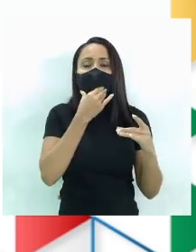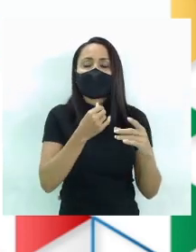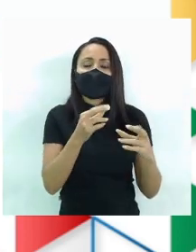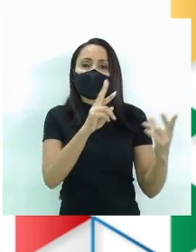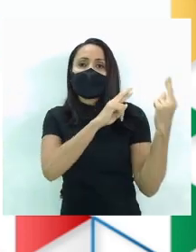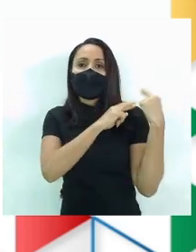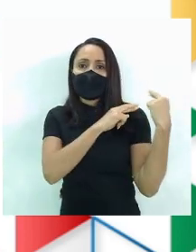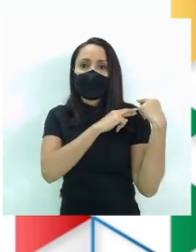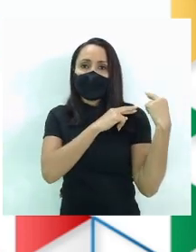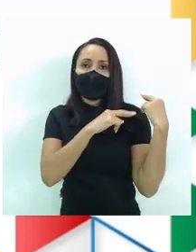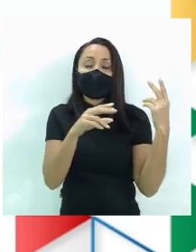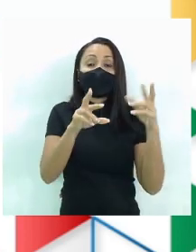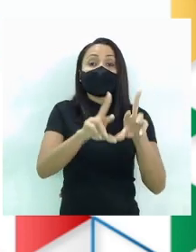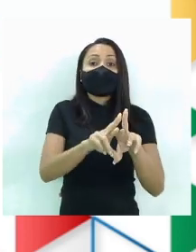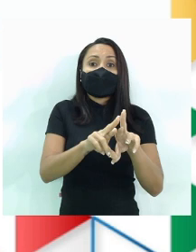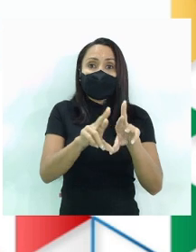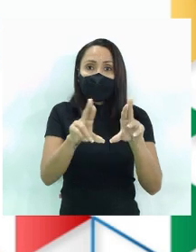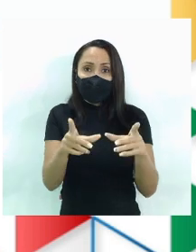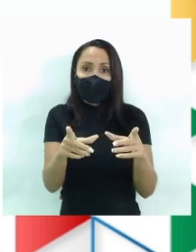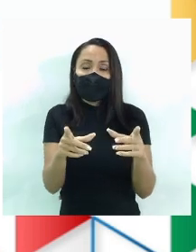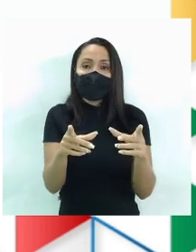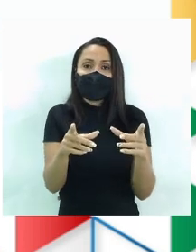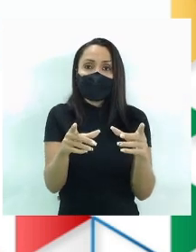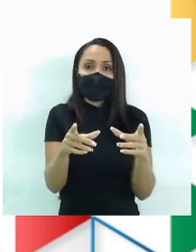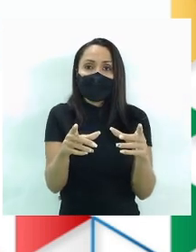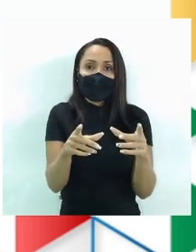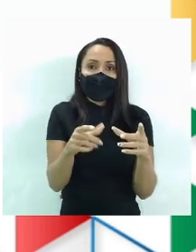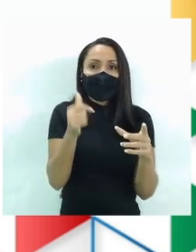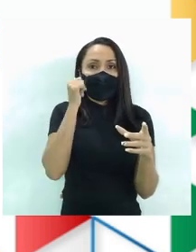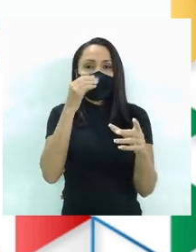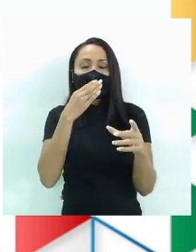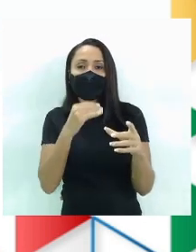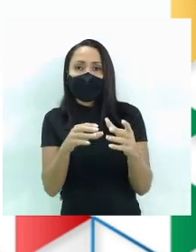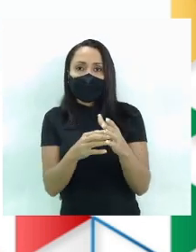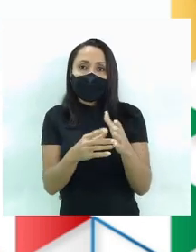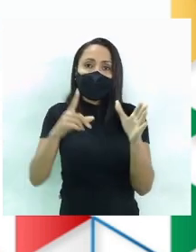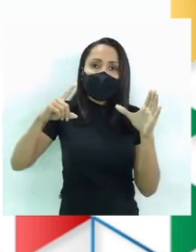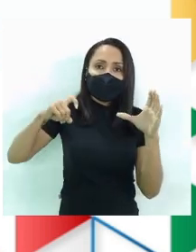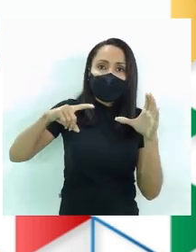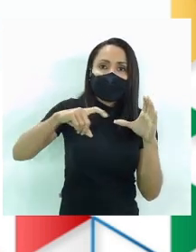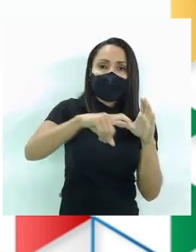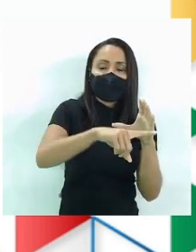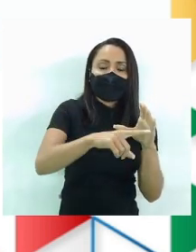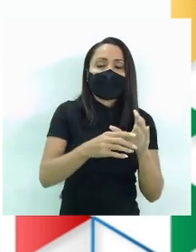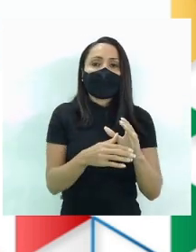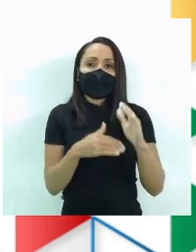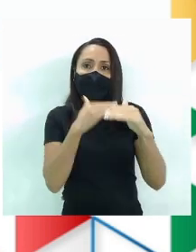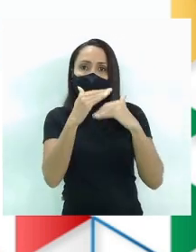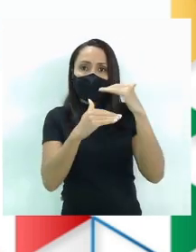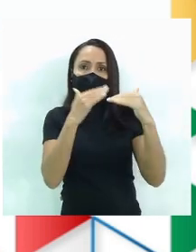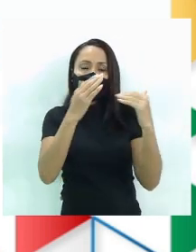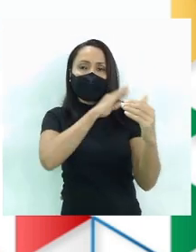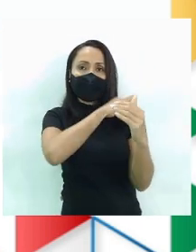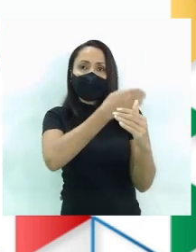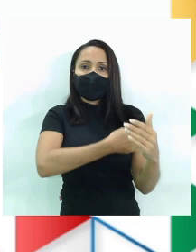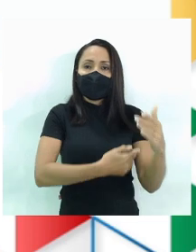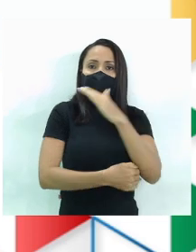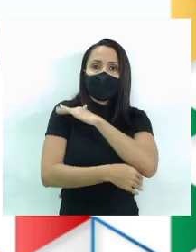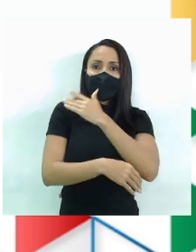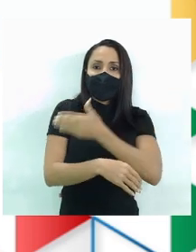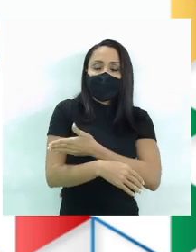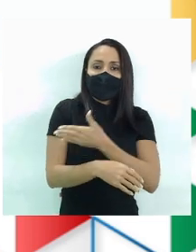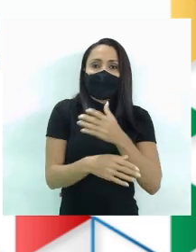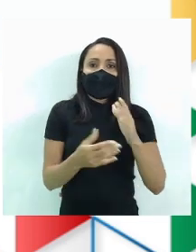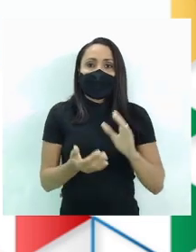responsável pela diferencial sexual, produção de espermatozoides, o desenvolvimento dos músculos e promoção do